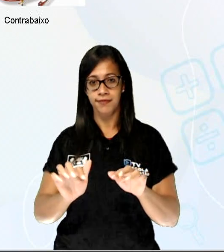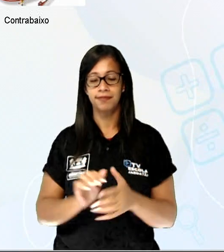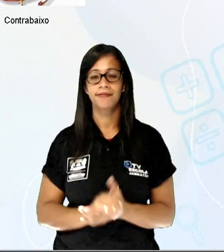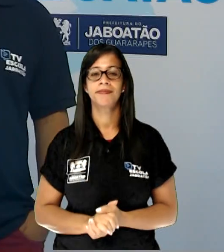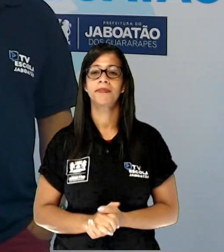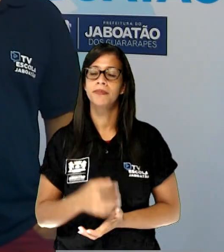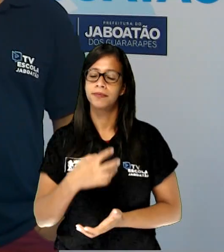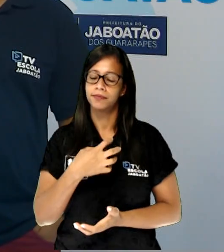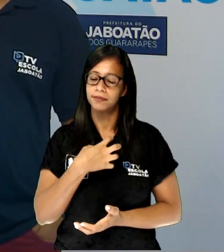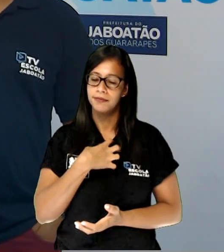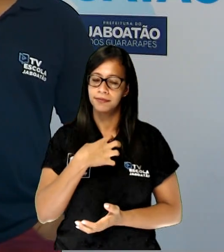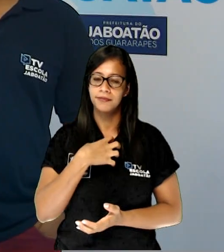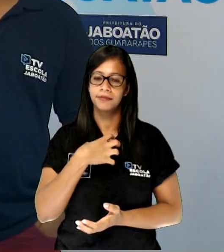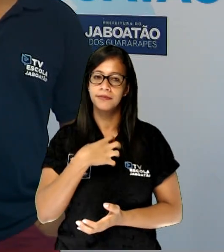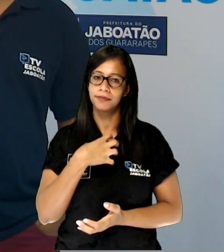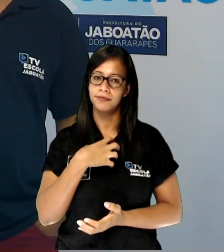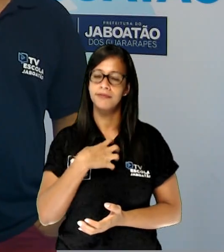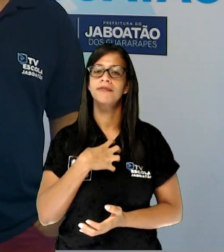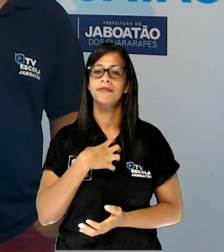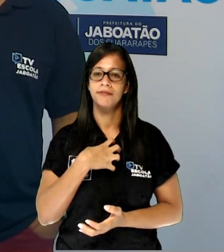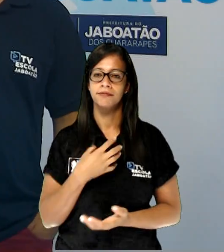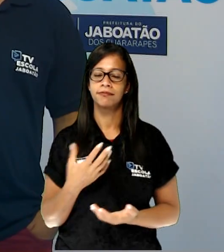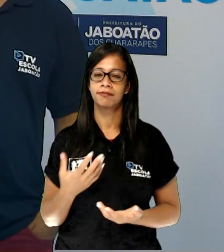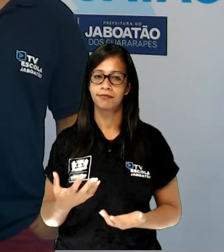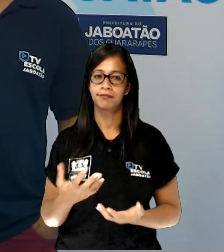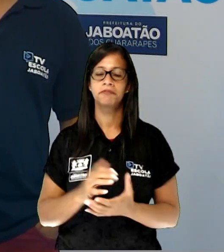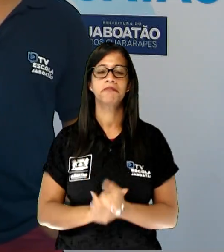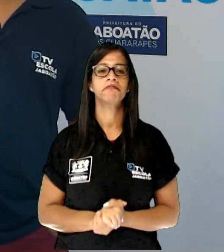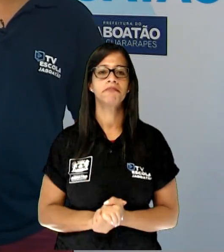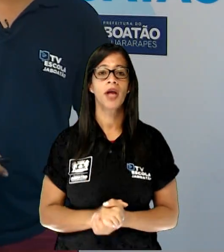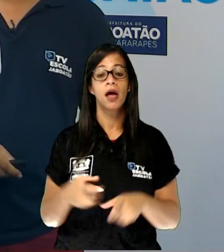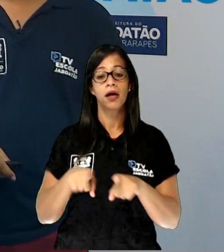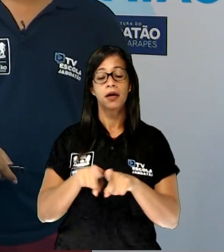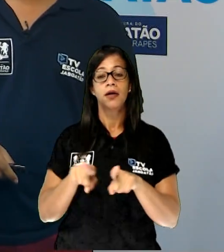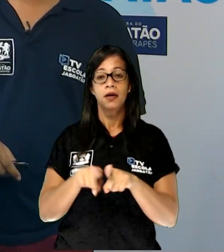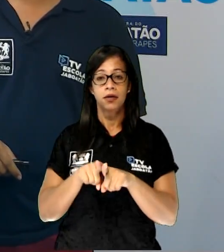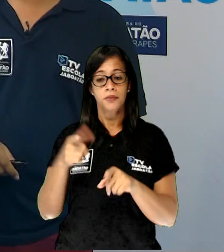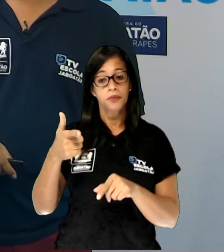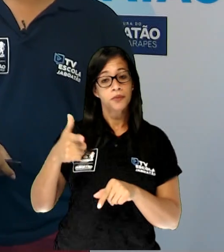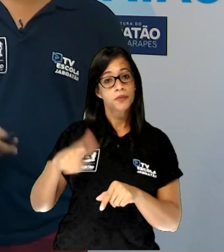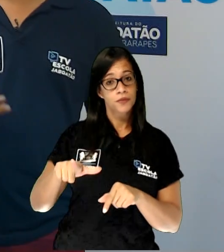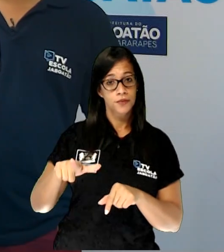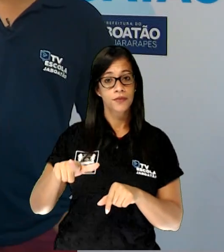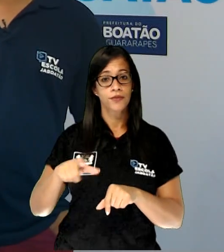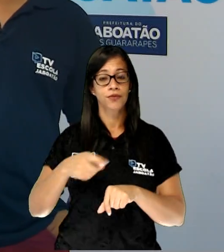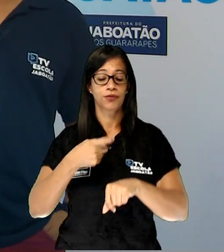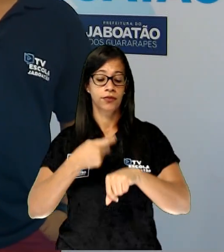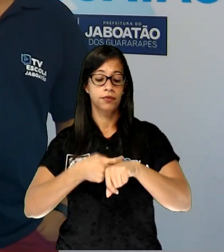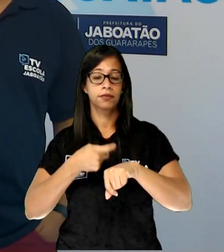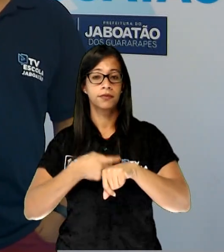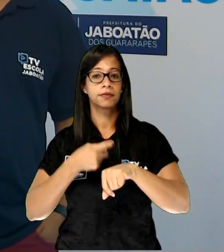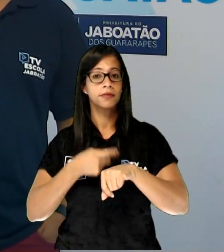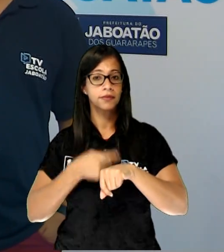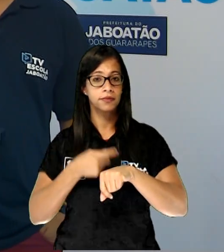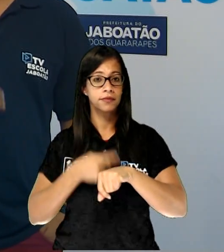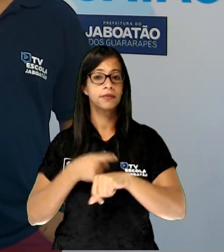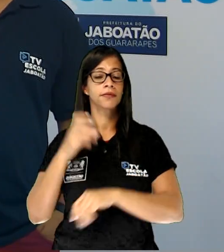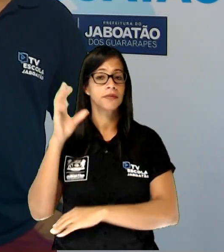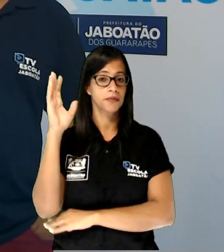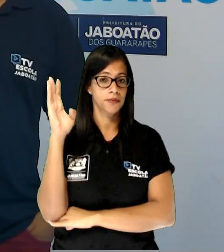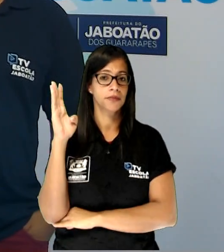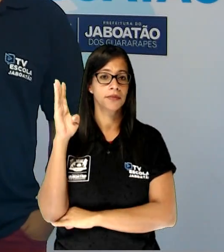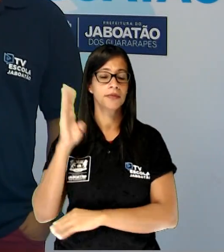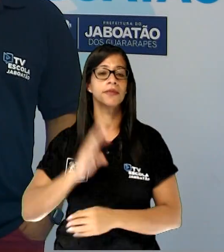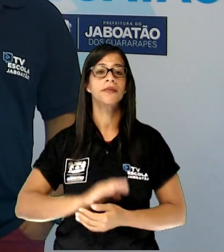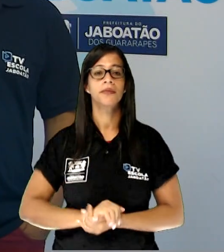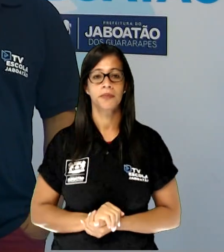Ok? Esse aí foi o naipe das cordas. Vamos agora passar para o naipe das madeiras, né? São